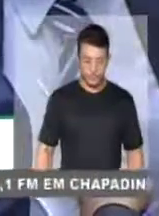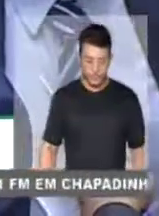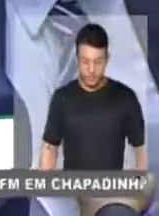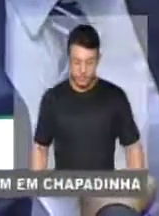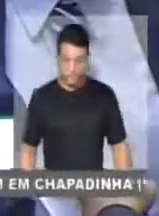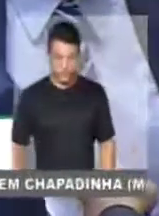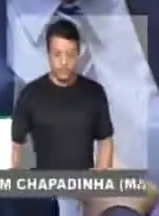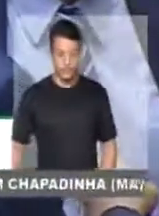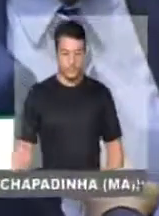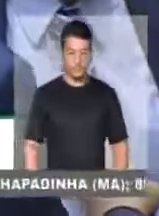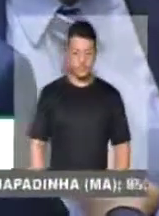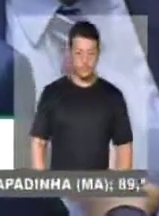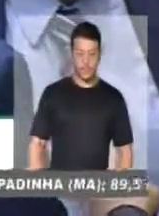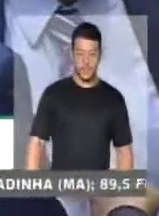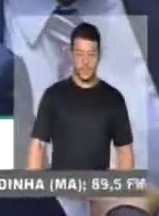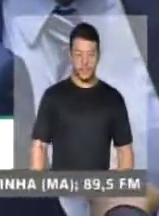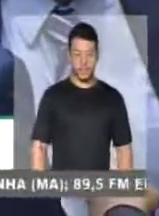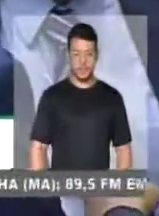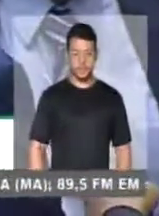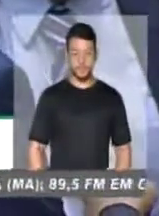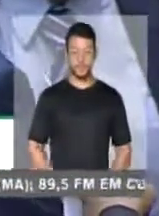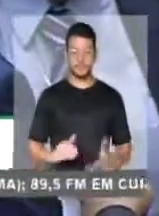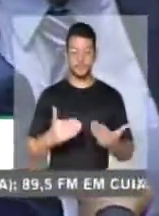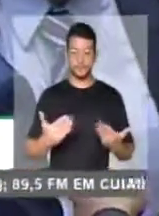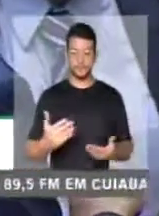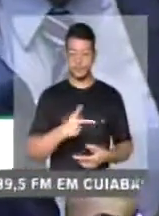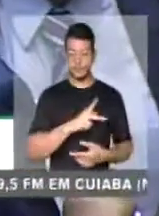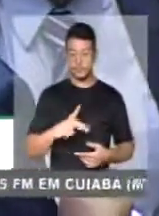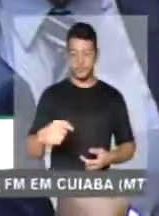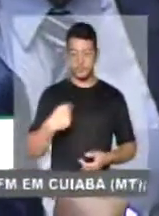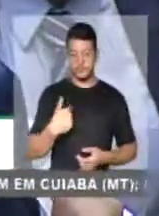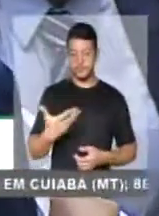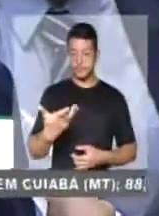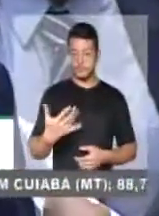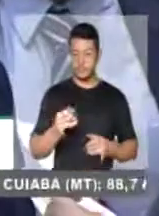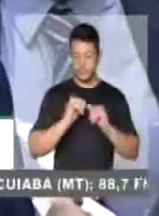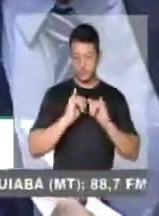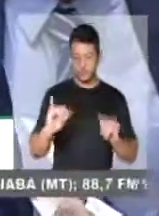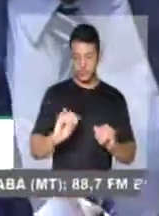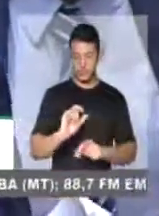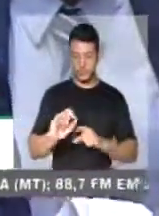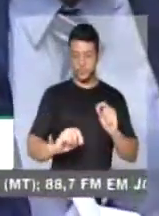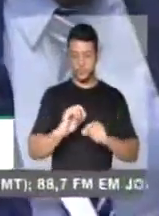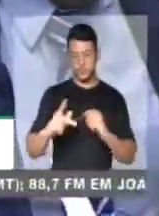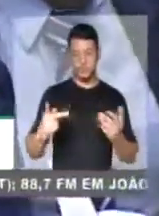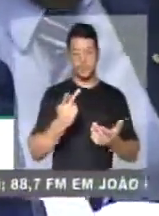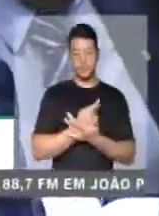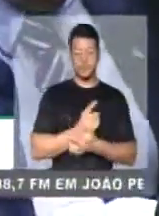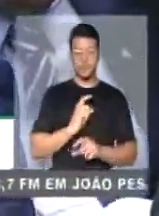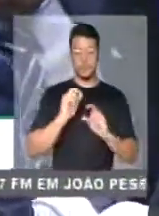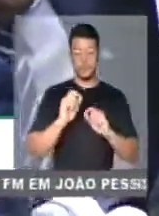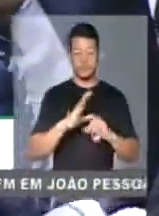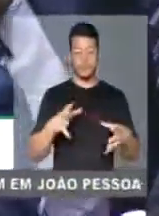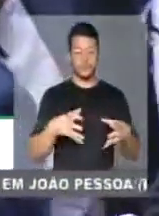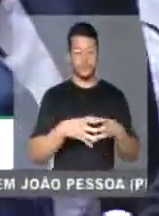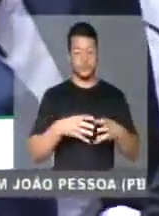Presidente, senhoras, senhores, não orienta não a fazer um registro do que está acontecendo na comunidade